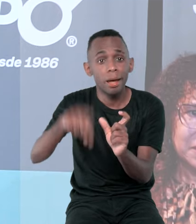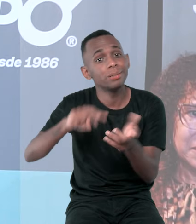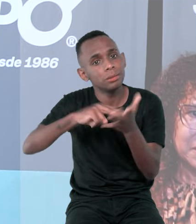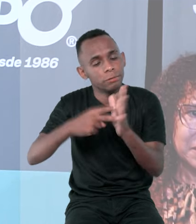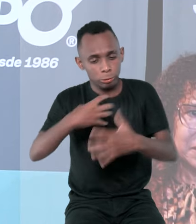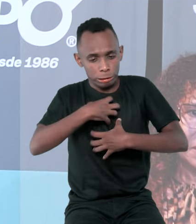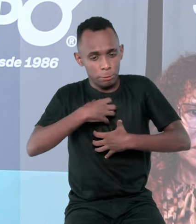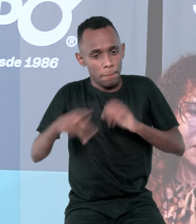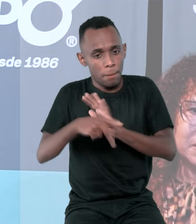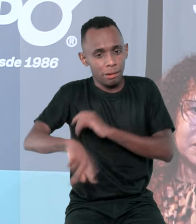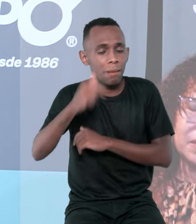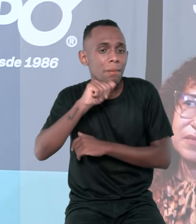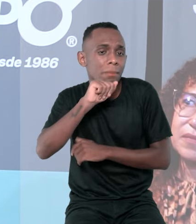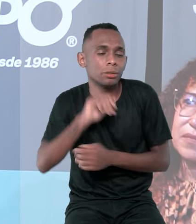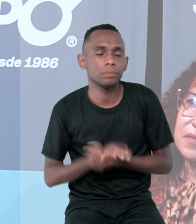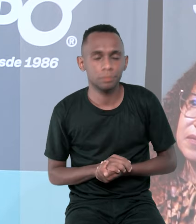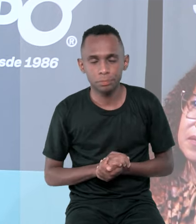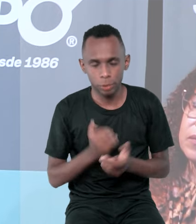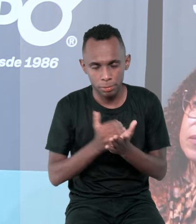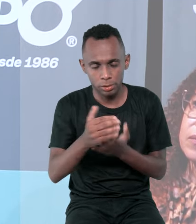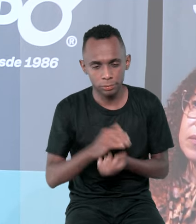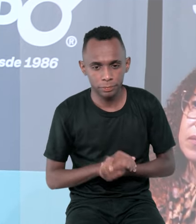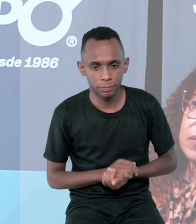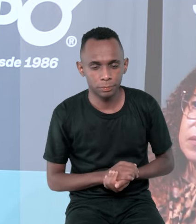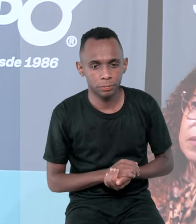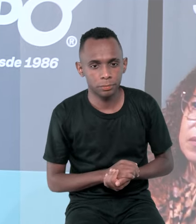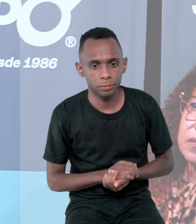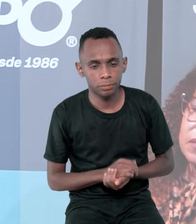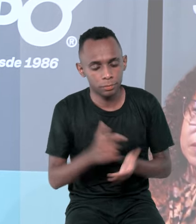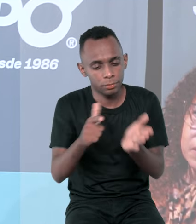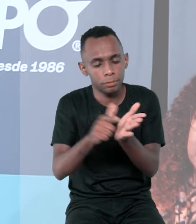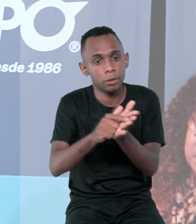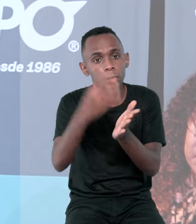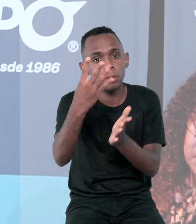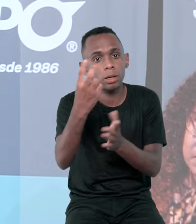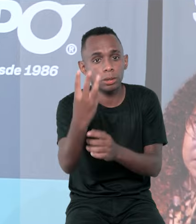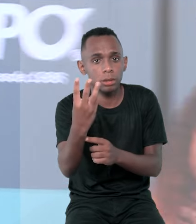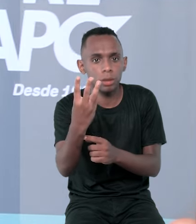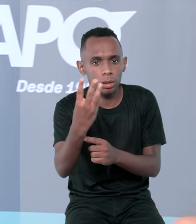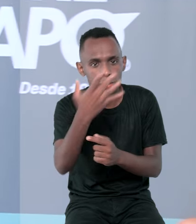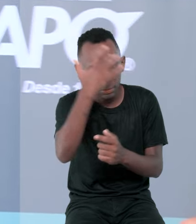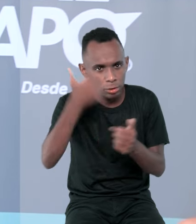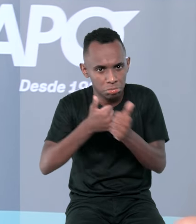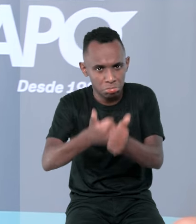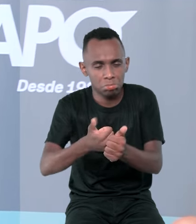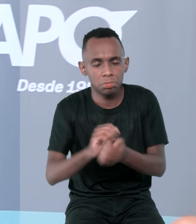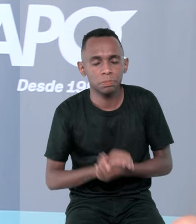mulher sente, tá? É o seguinte, página 43, quem tiver aí.